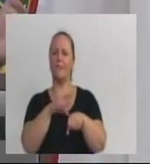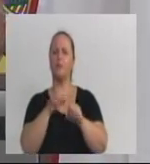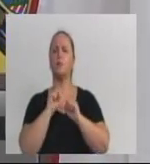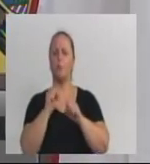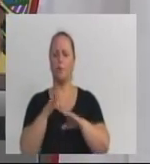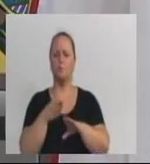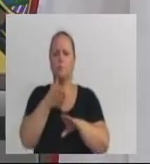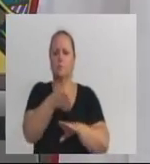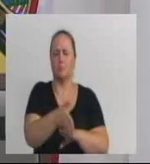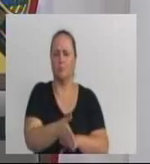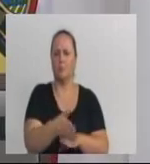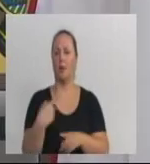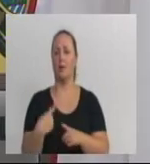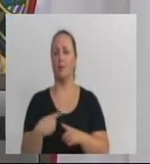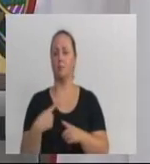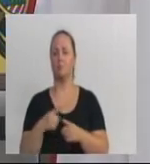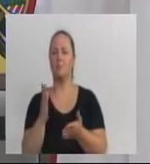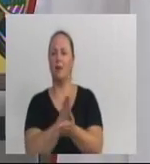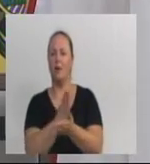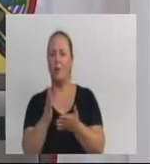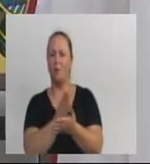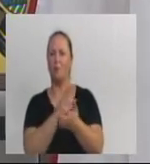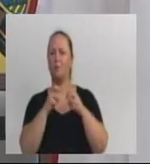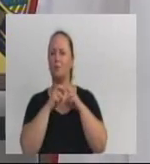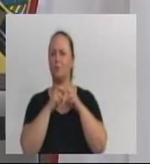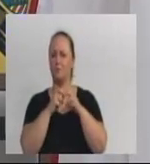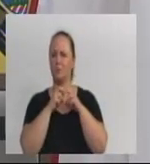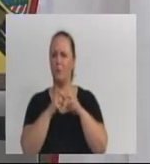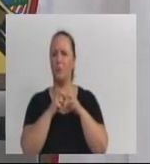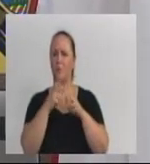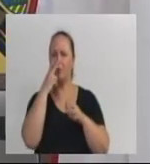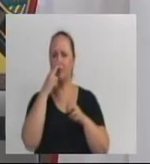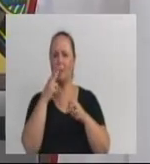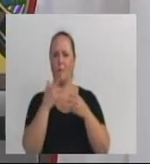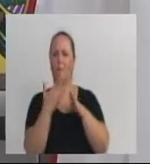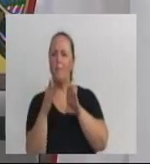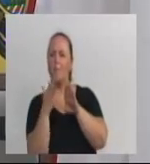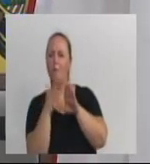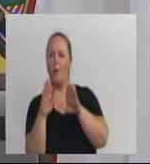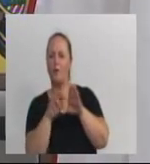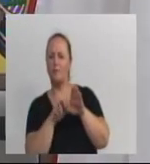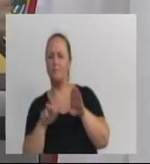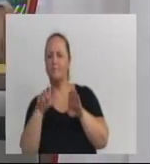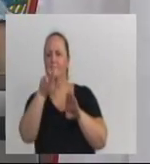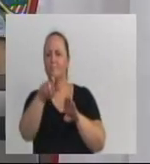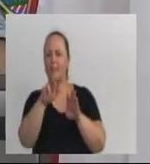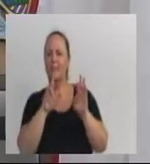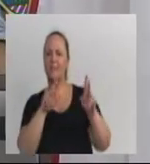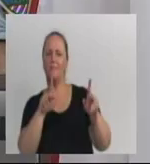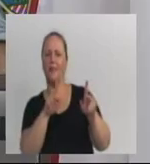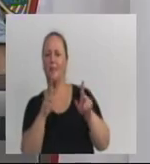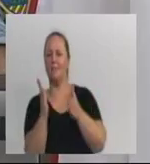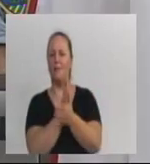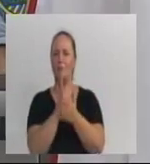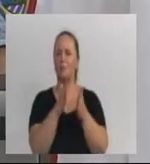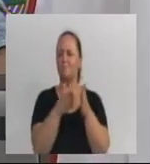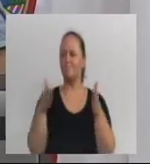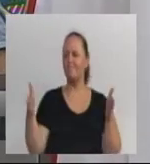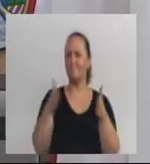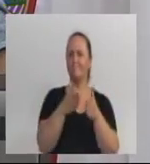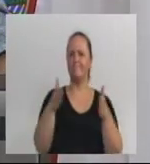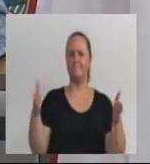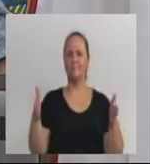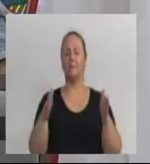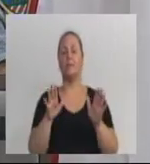possuem portas em locais diferentes pudessem atender a sociedade, a comunidade, e as pessoas que utilizam as estações de pré-embarque pudessem